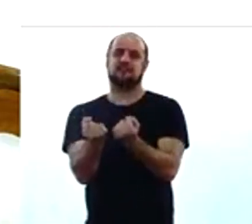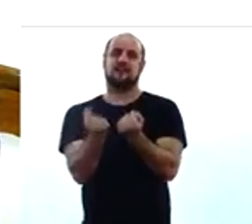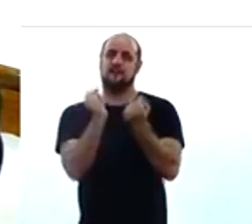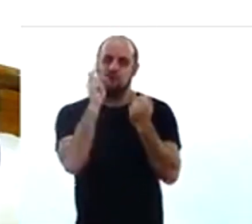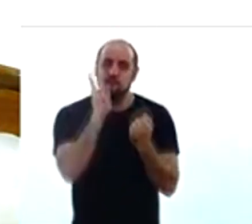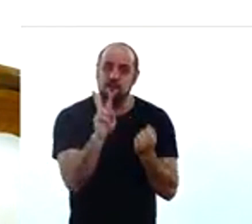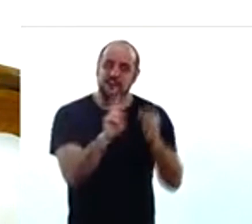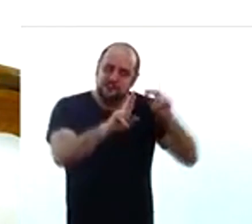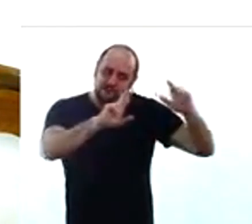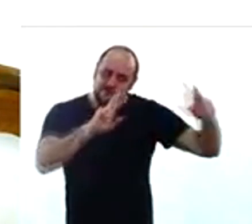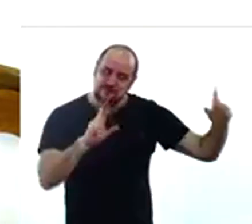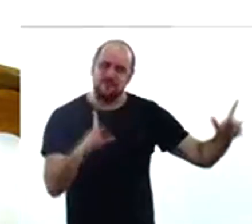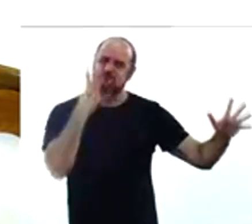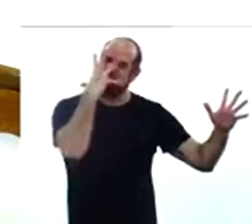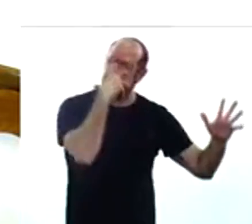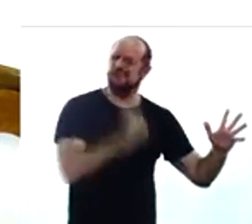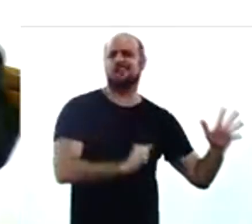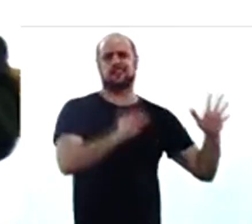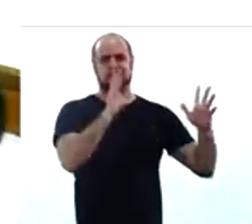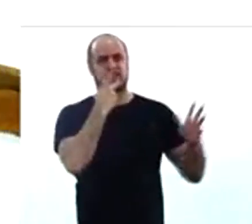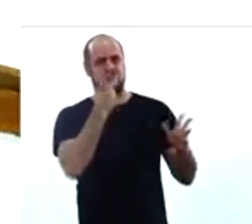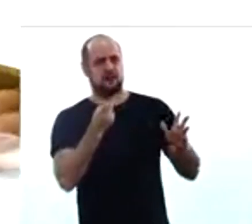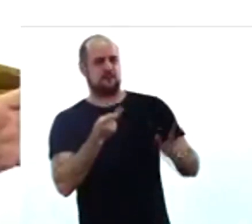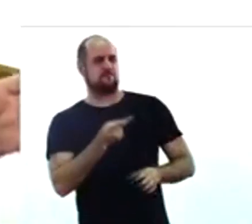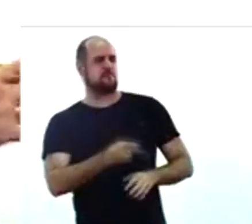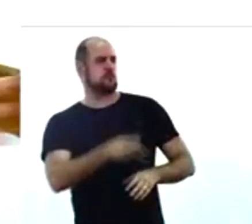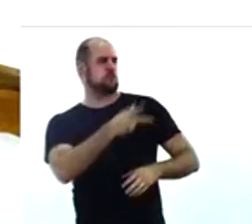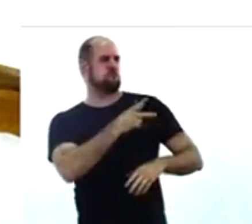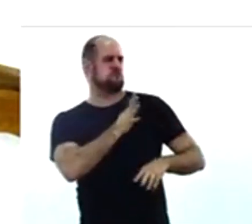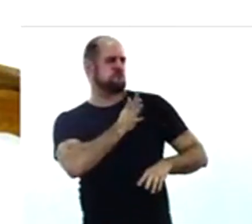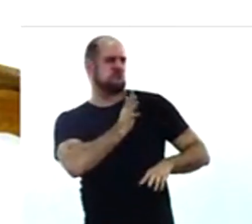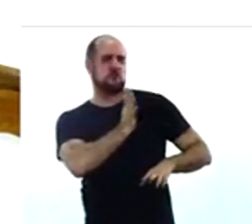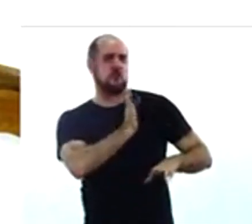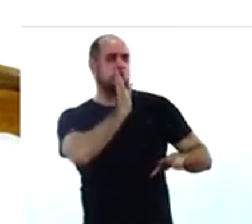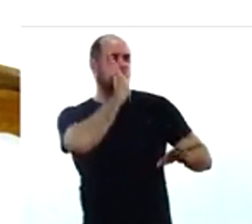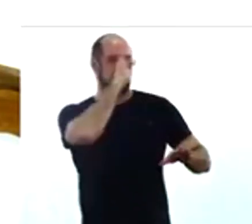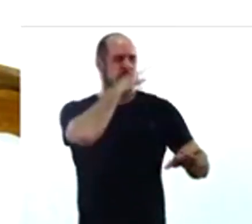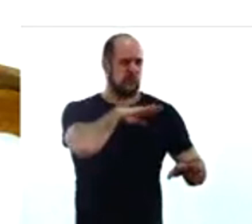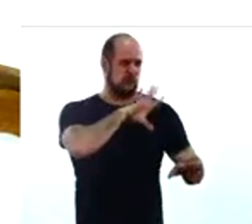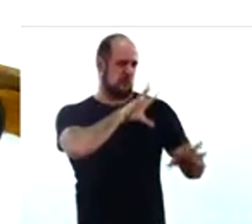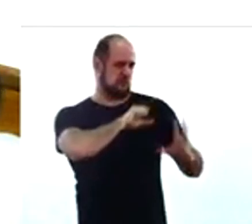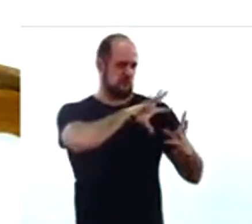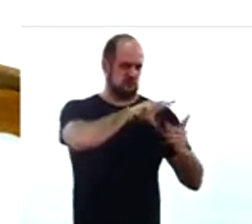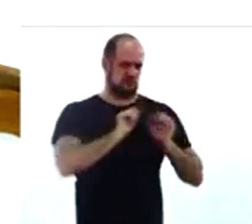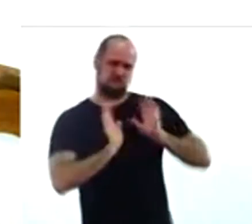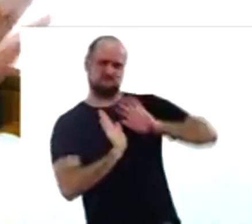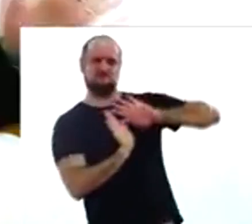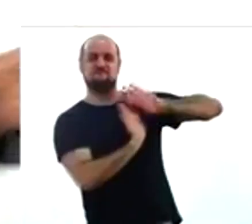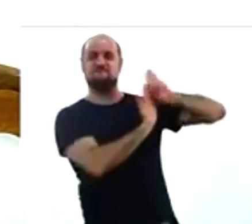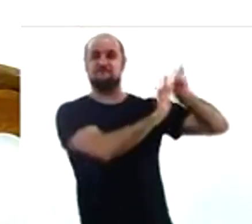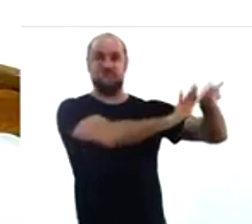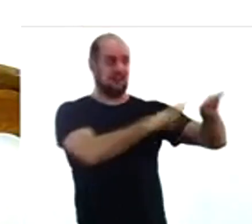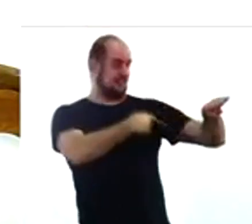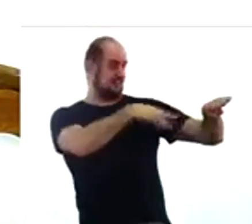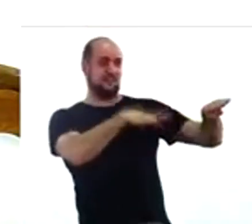Olha a beleza do texto comigo. Diz assim: renegadas a impiedade e as paixões mundanas. Essas coisas